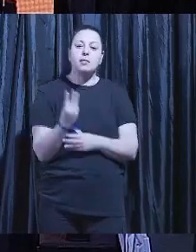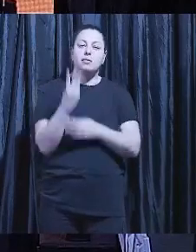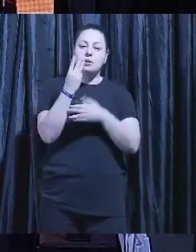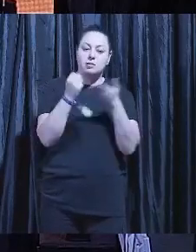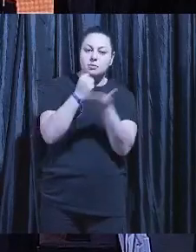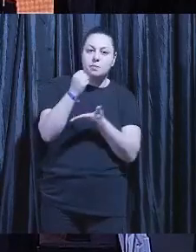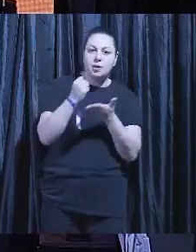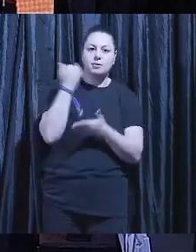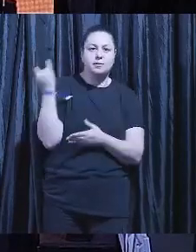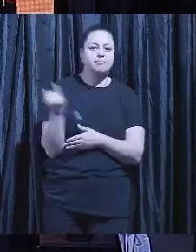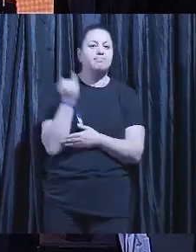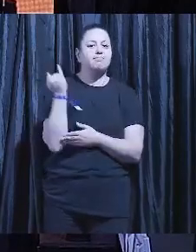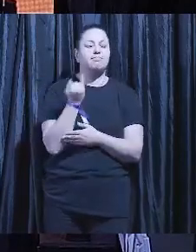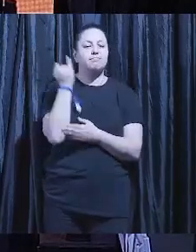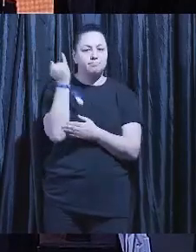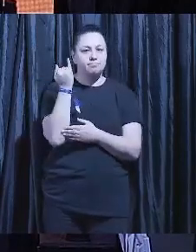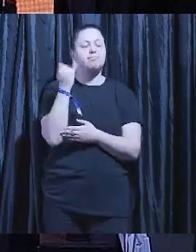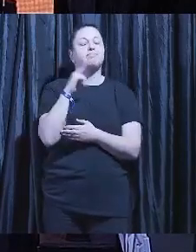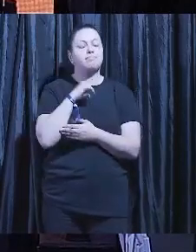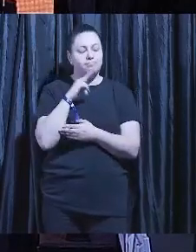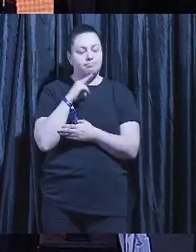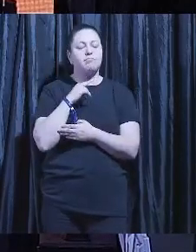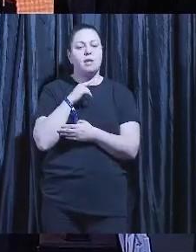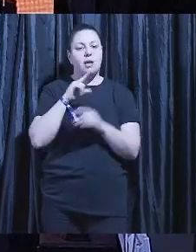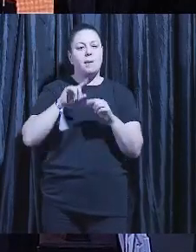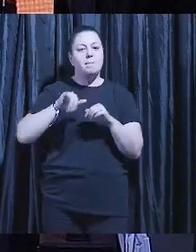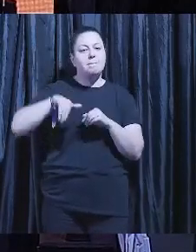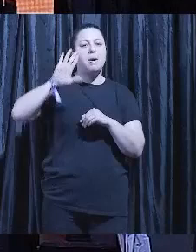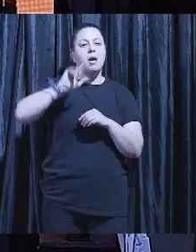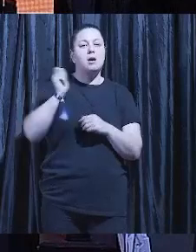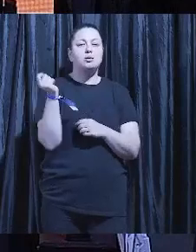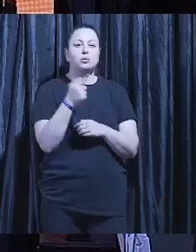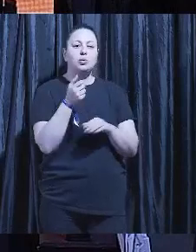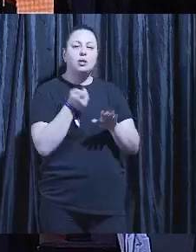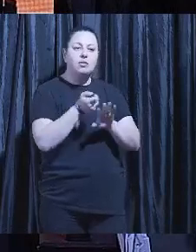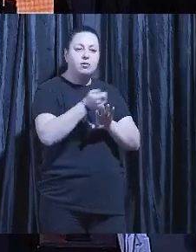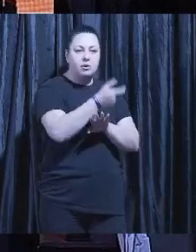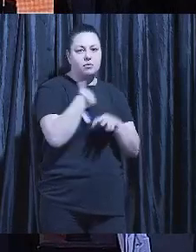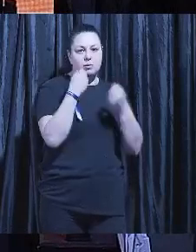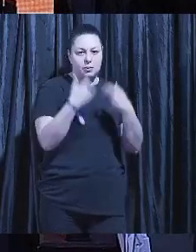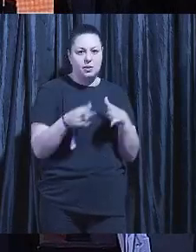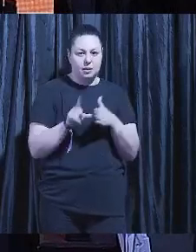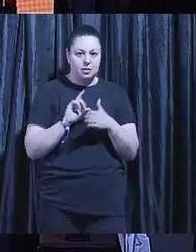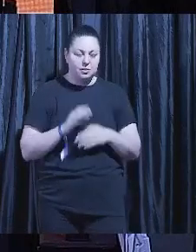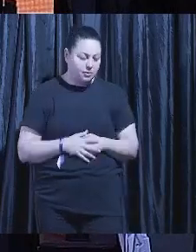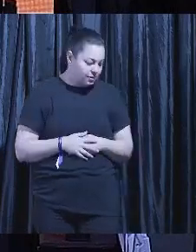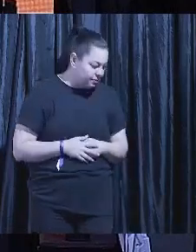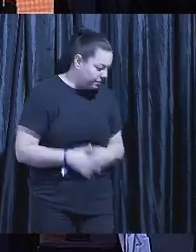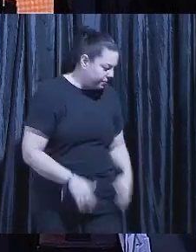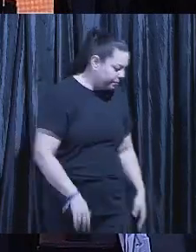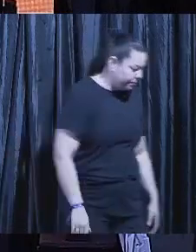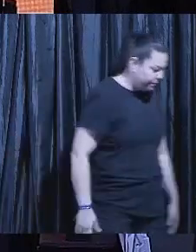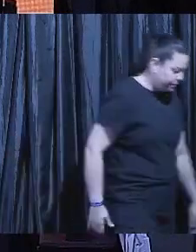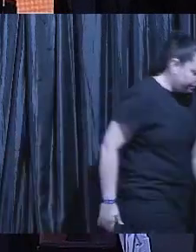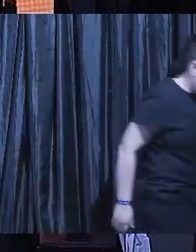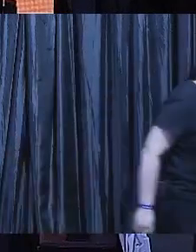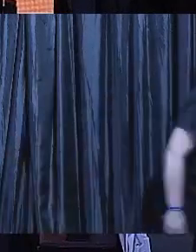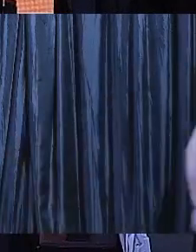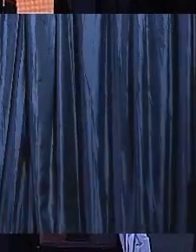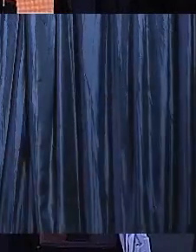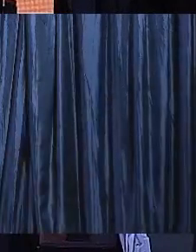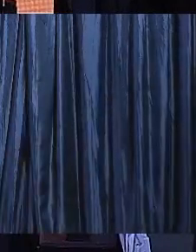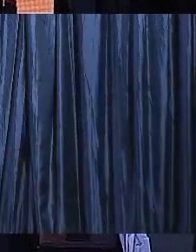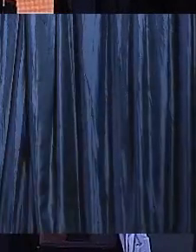são fundamentais, que estão para além da fake news, que eu já falei o que é. A gente entende que desinformação também entra